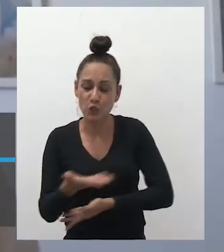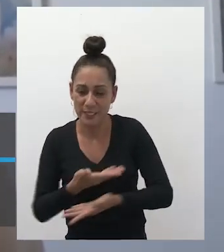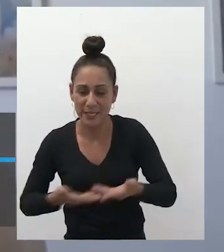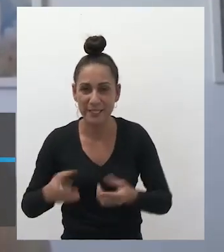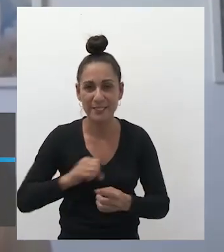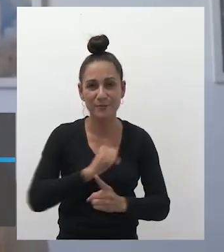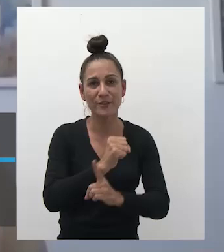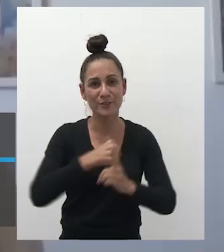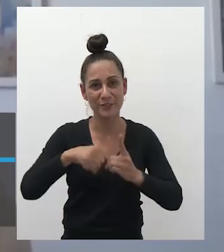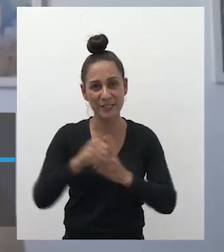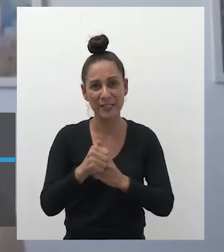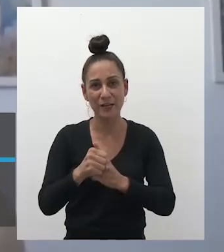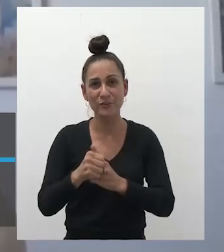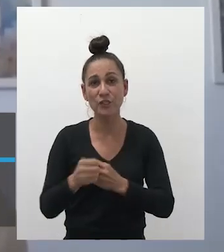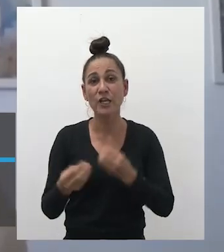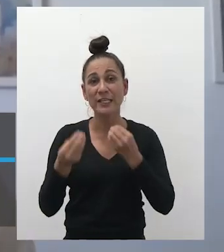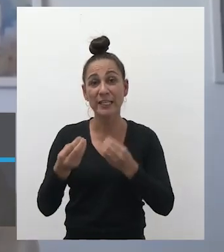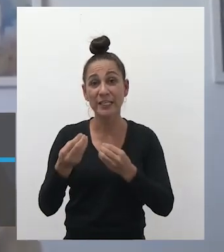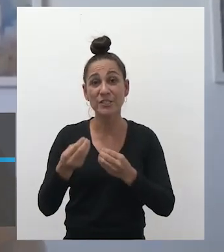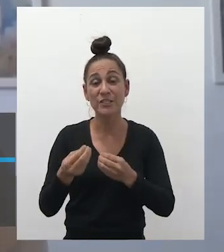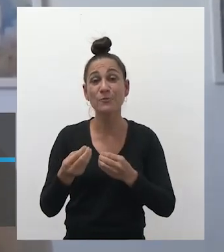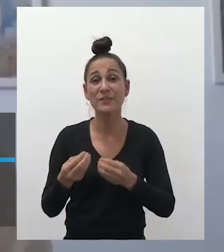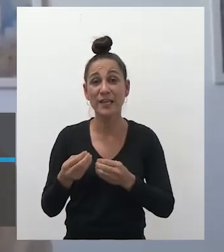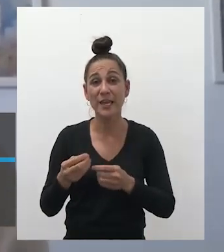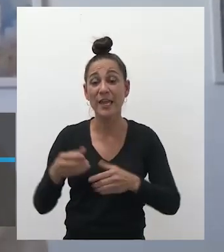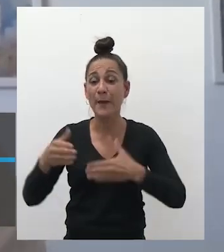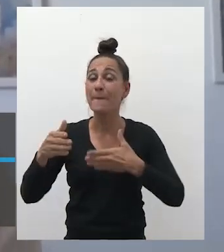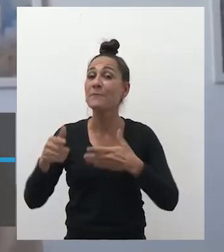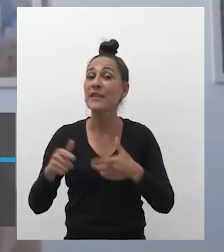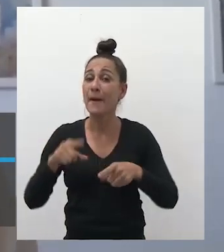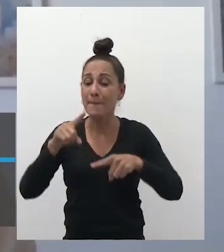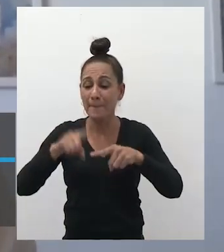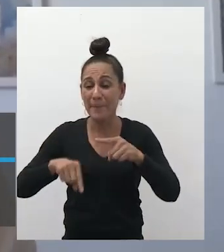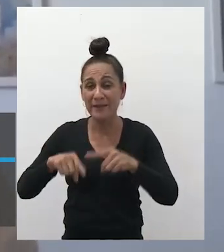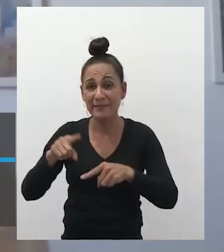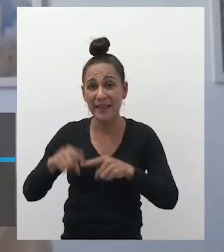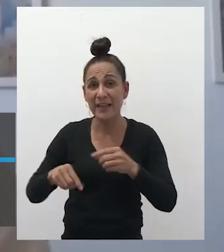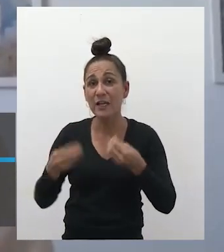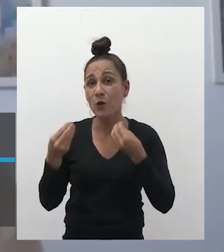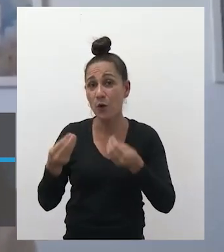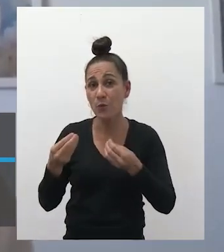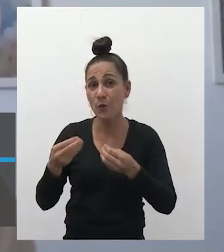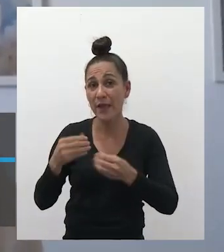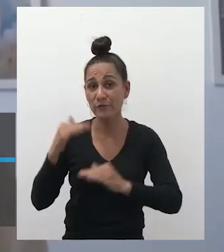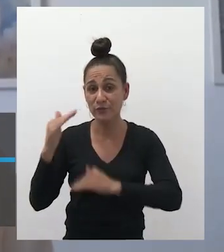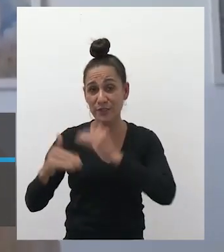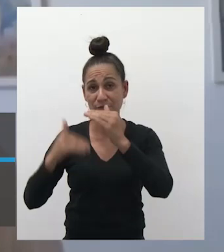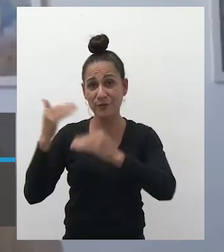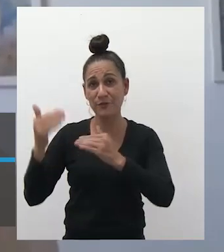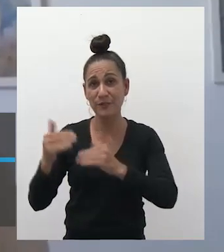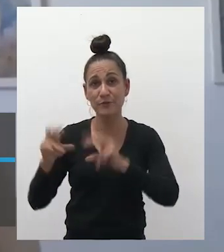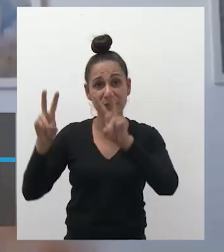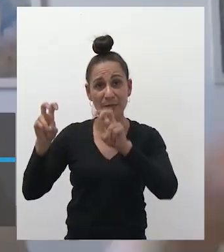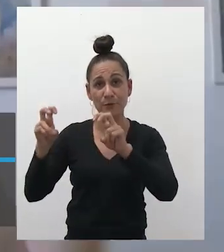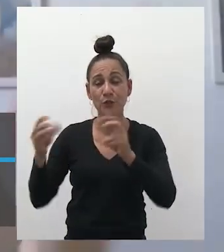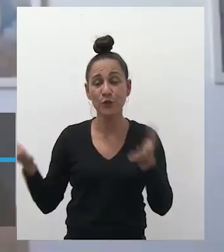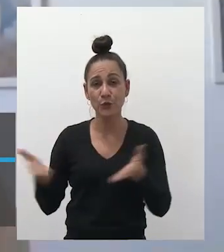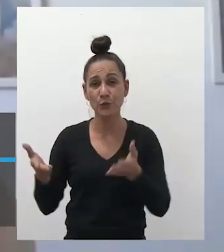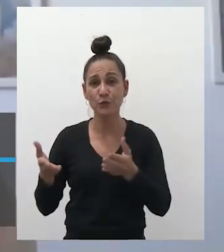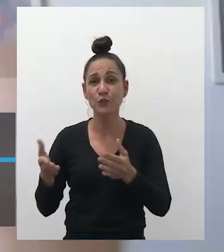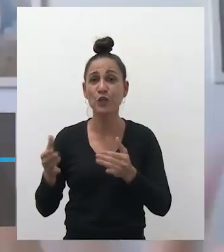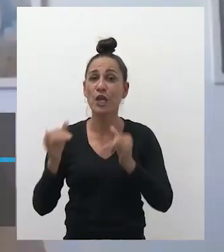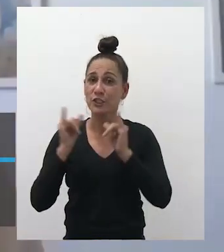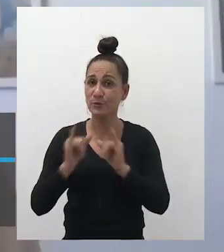na questão material. Qual é a proposta do desenvolvimento? Tema que nós falaremos, né? Que